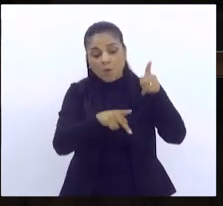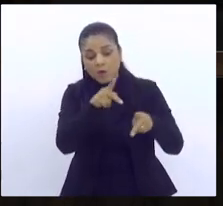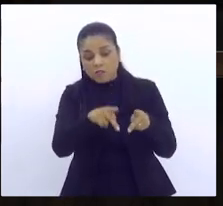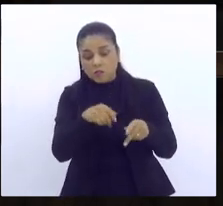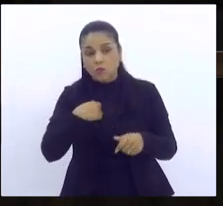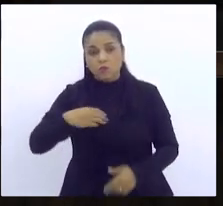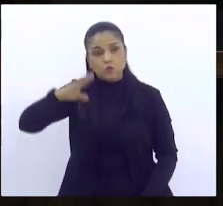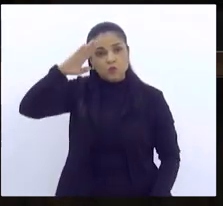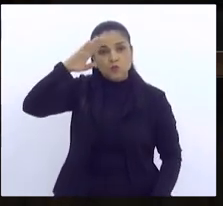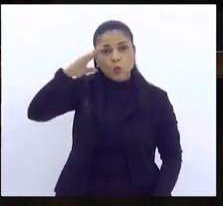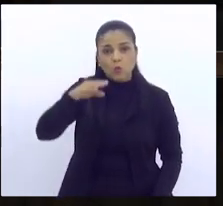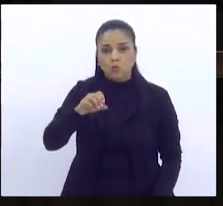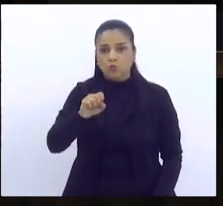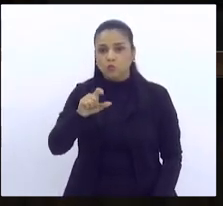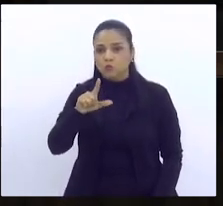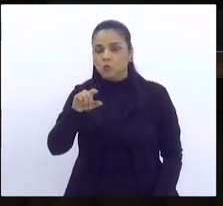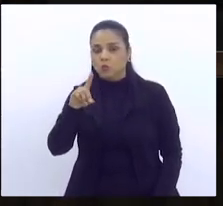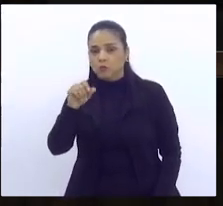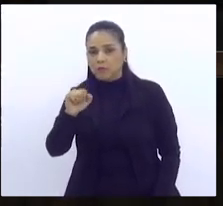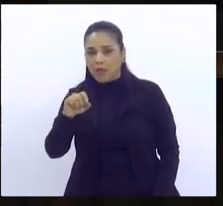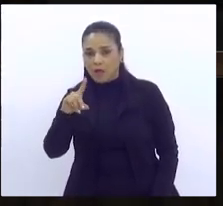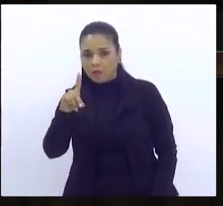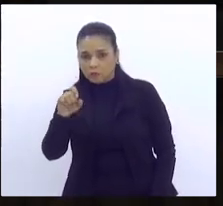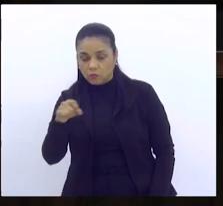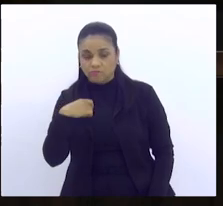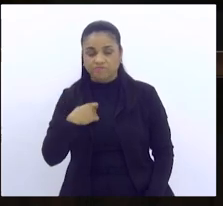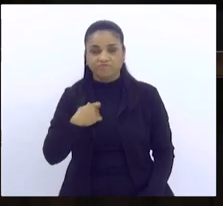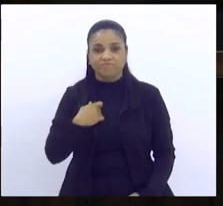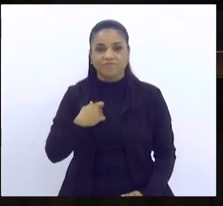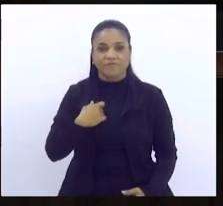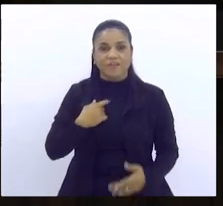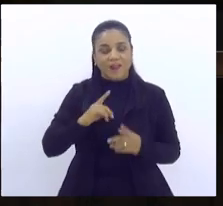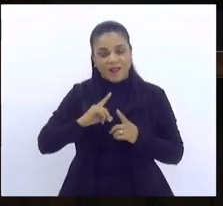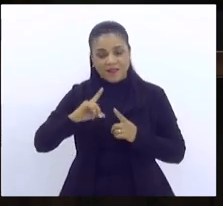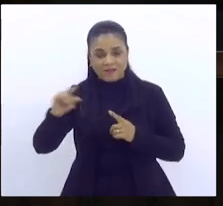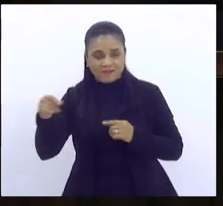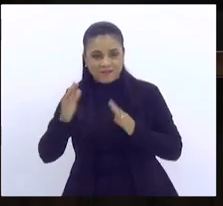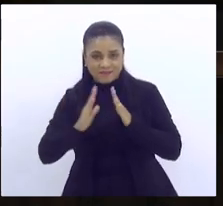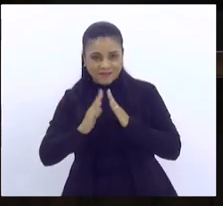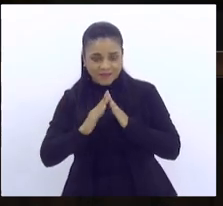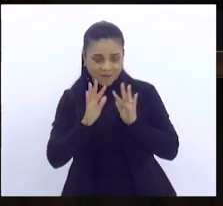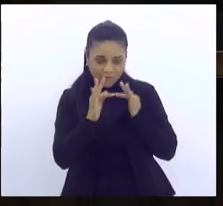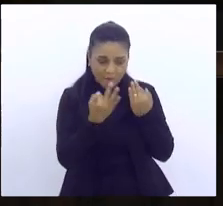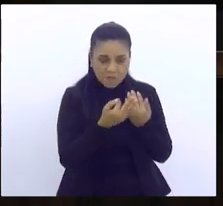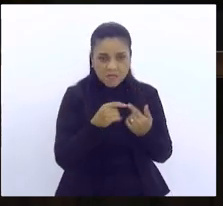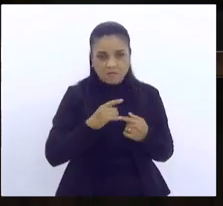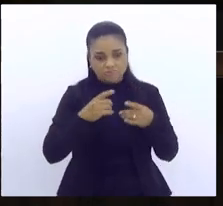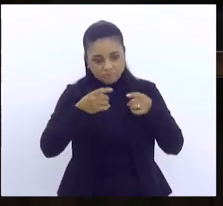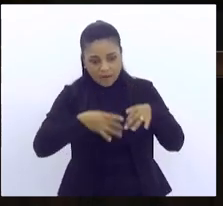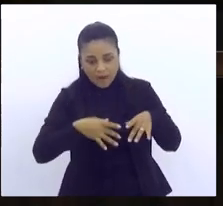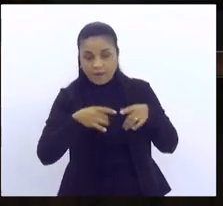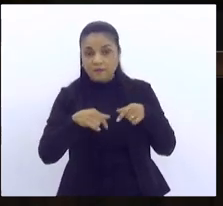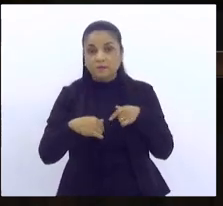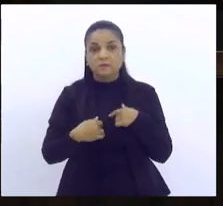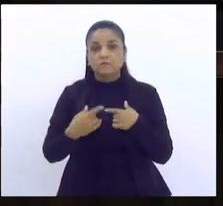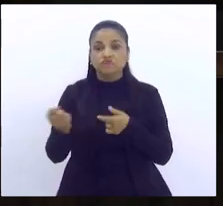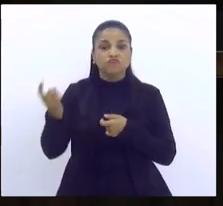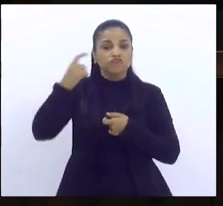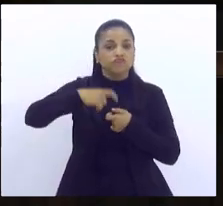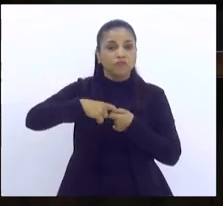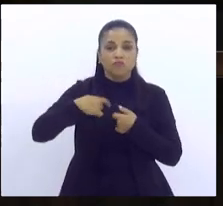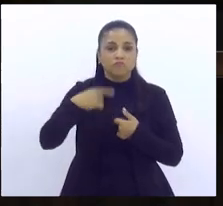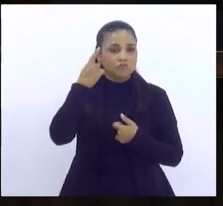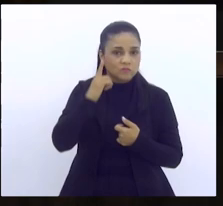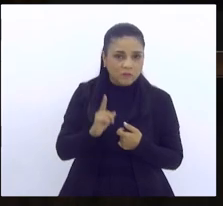soldado de polícia com uma farda que sai de casa, deixa a família e não sabe se volta. Então, acho que passou da hora do